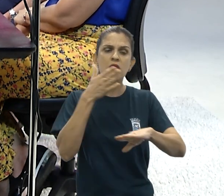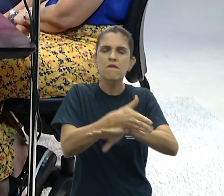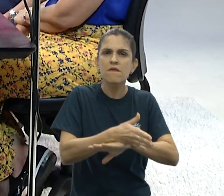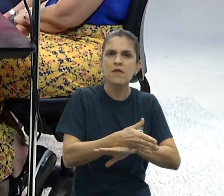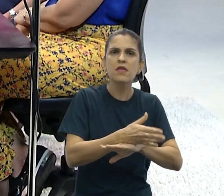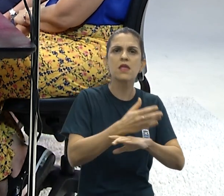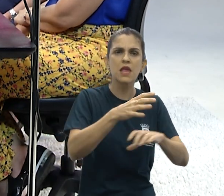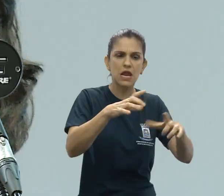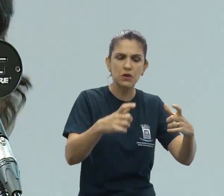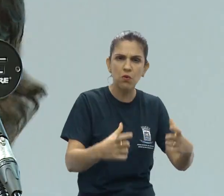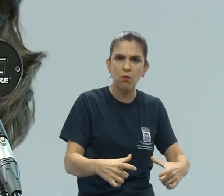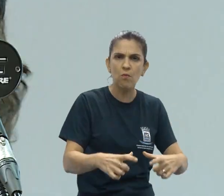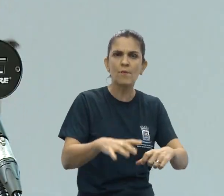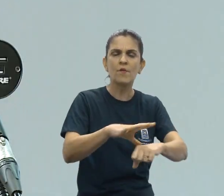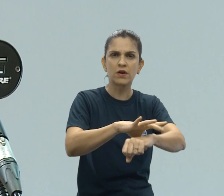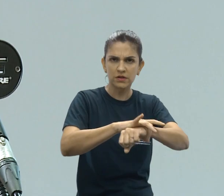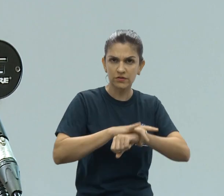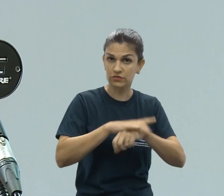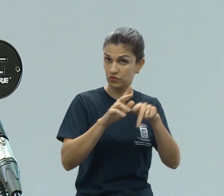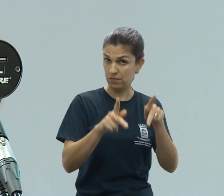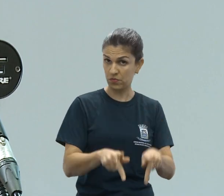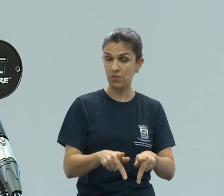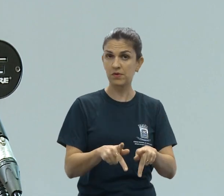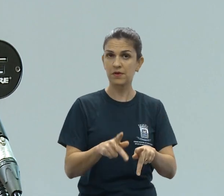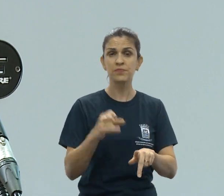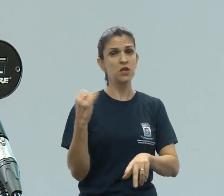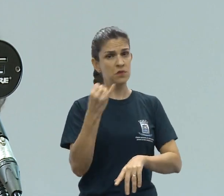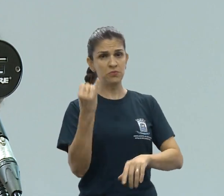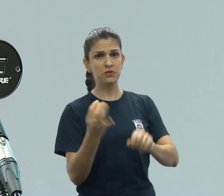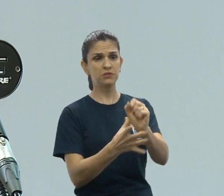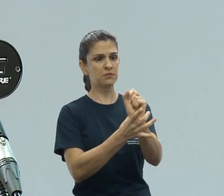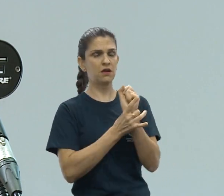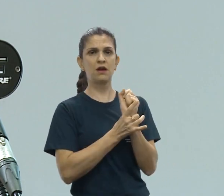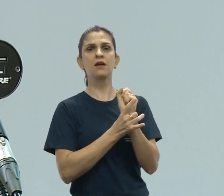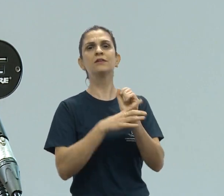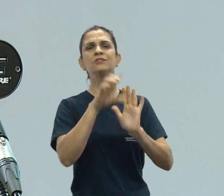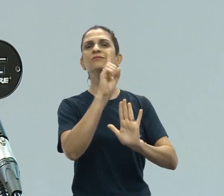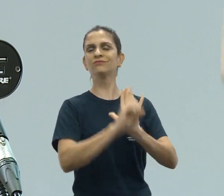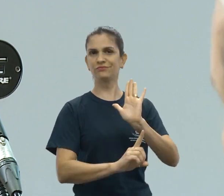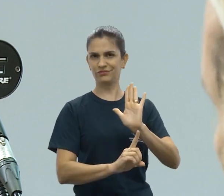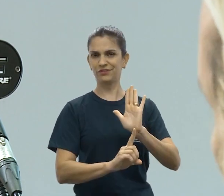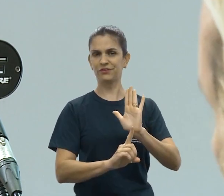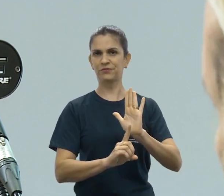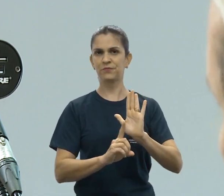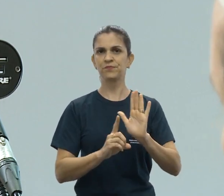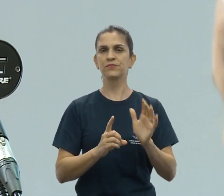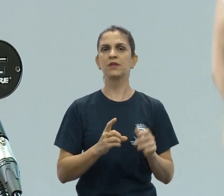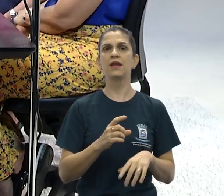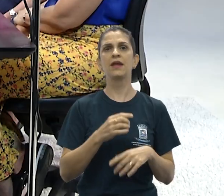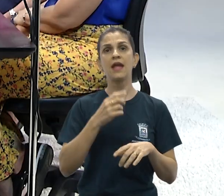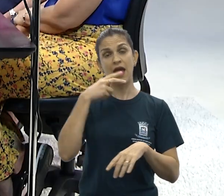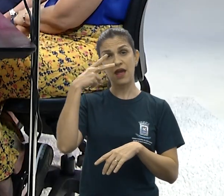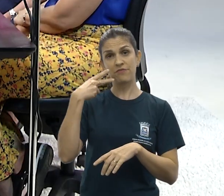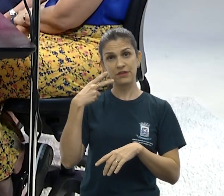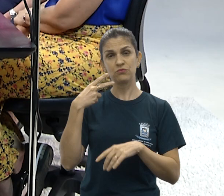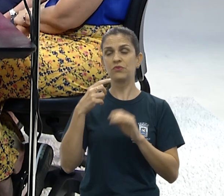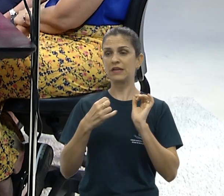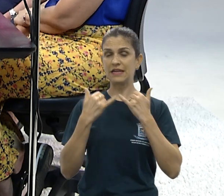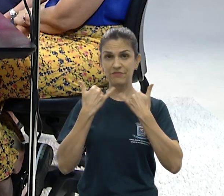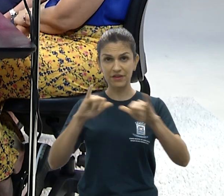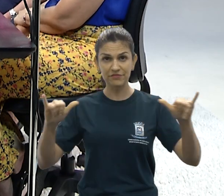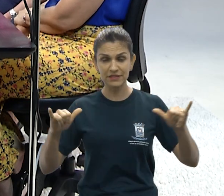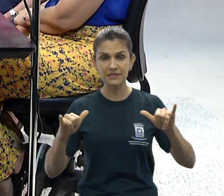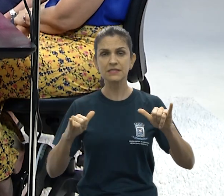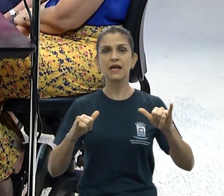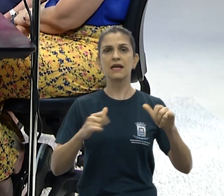um canal de garantia, uma maneira de garantir o seu direito. Inclusive, a vereadora vai abordar os locais aqui em Campo Grande, né, para esse tratamento. Aqui no